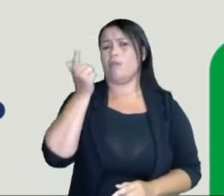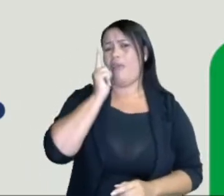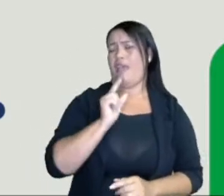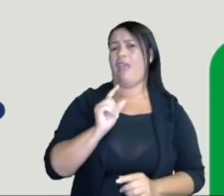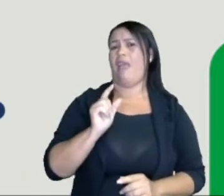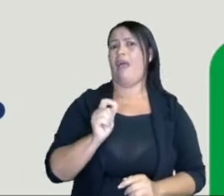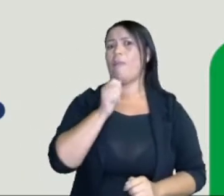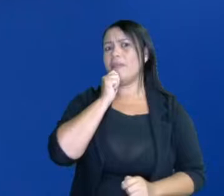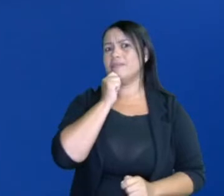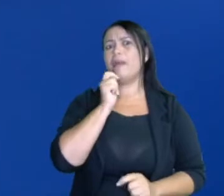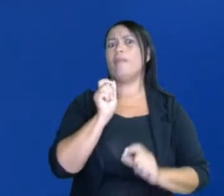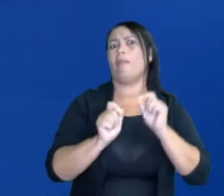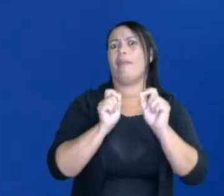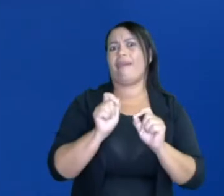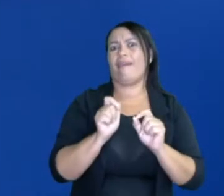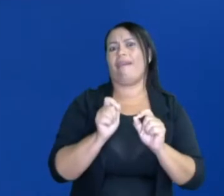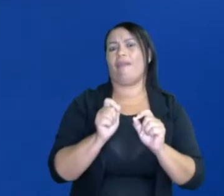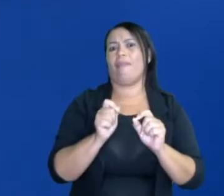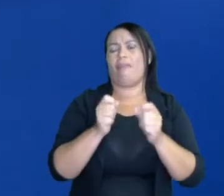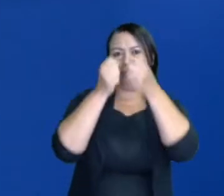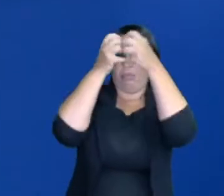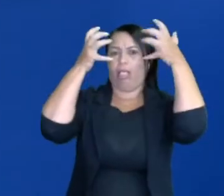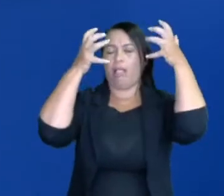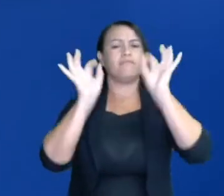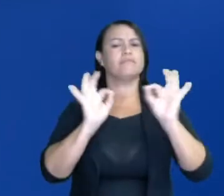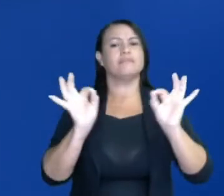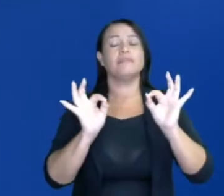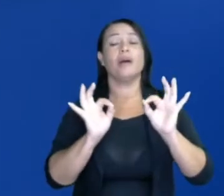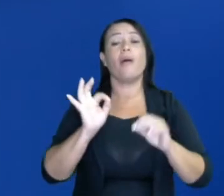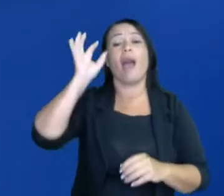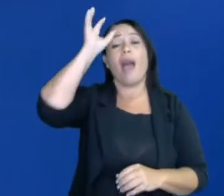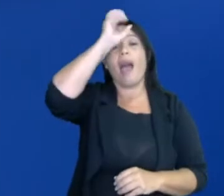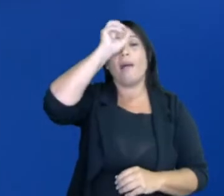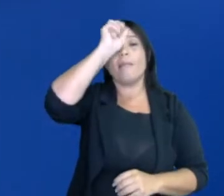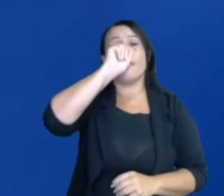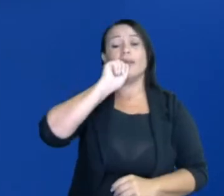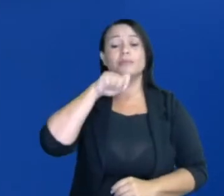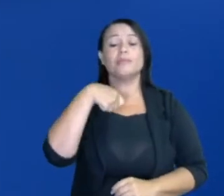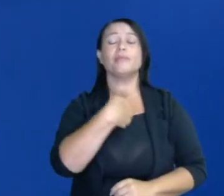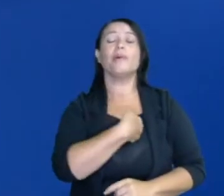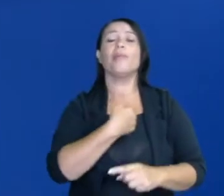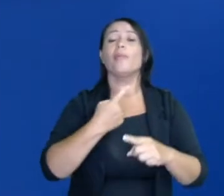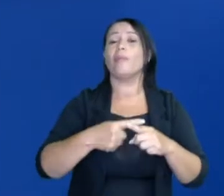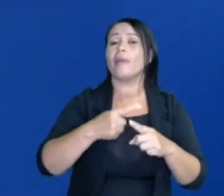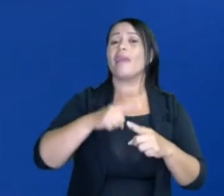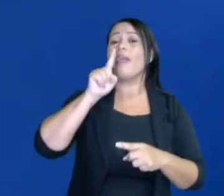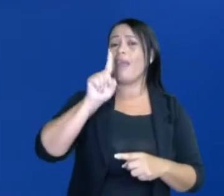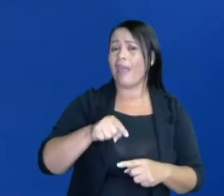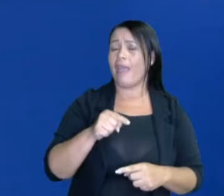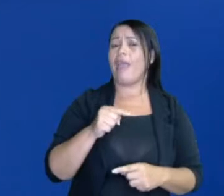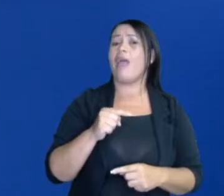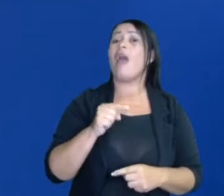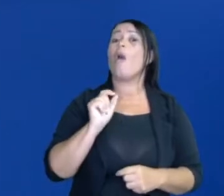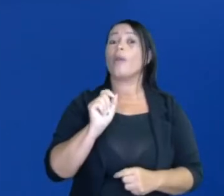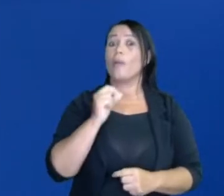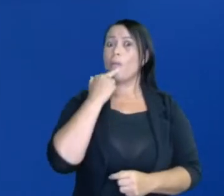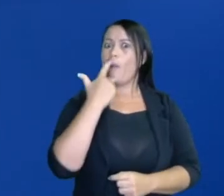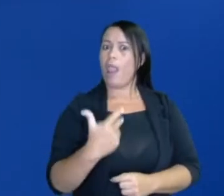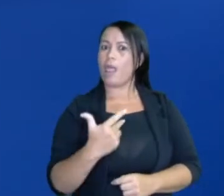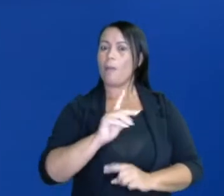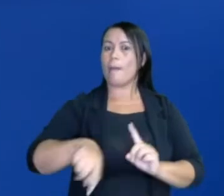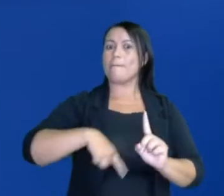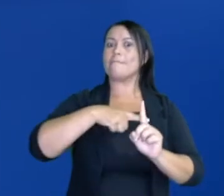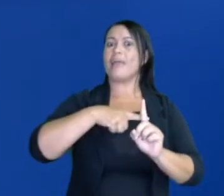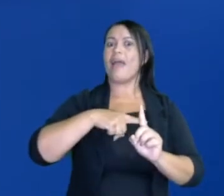aperrear a gente, encher a nossa cabeça? Não, a gente aprende o espanhol, né, porque ele é um dos idiomas mais falados